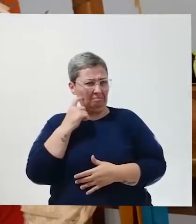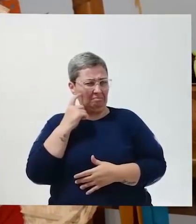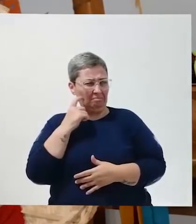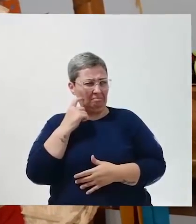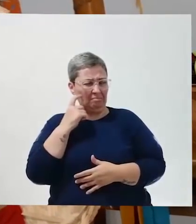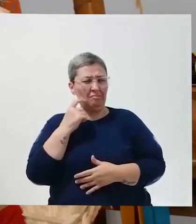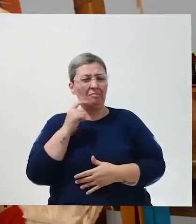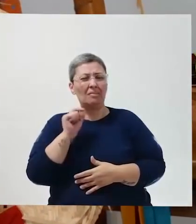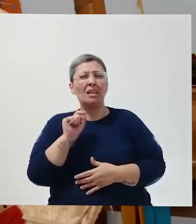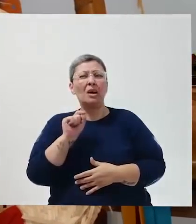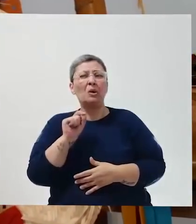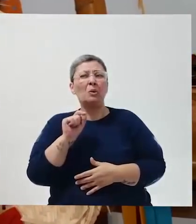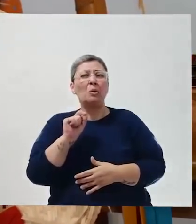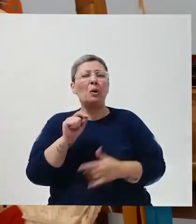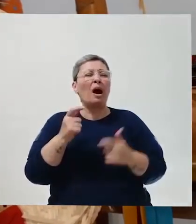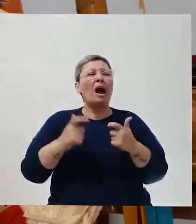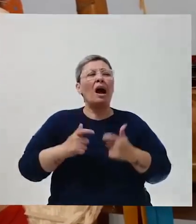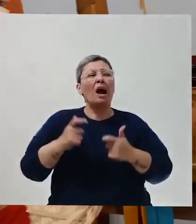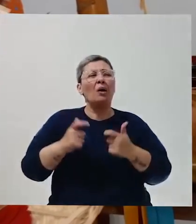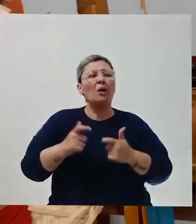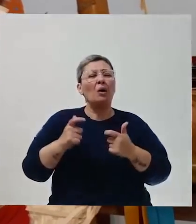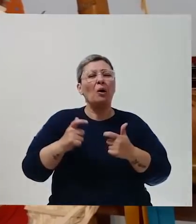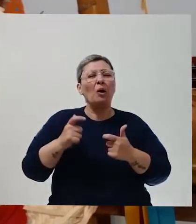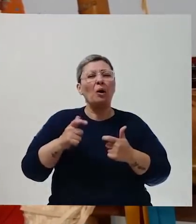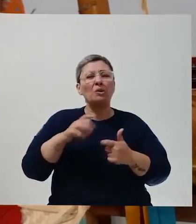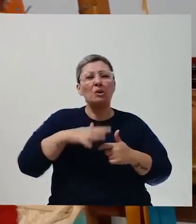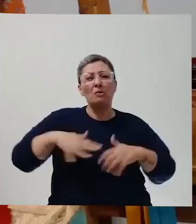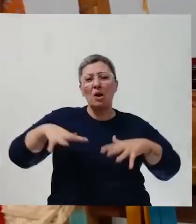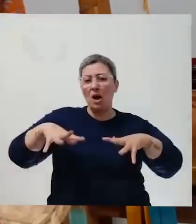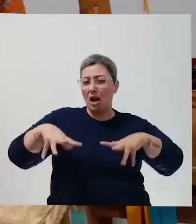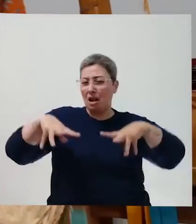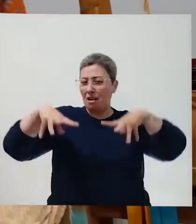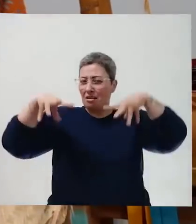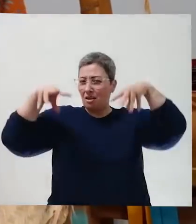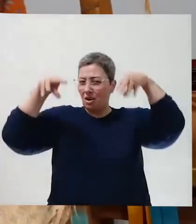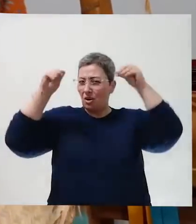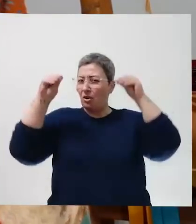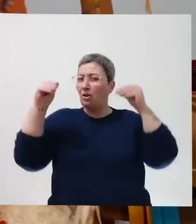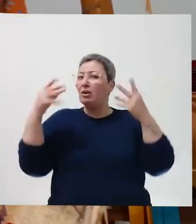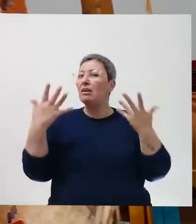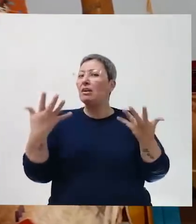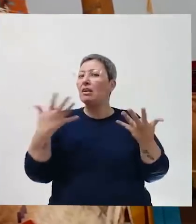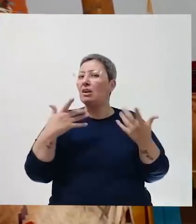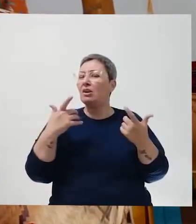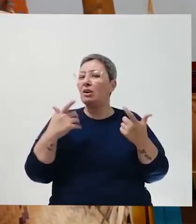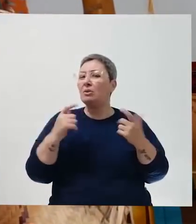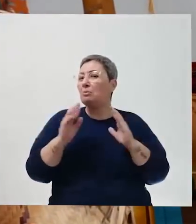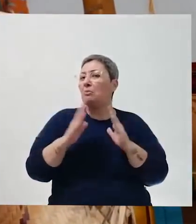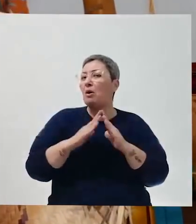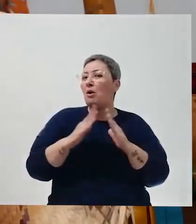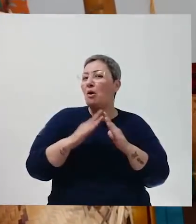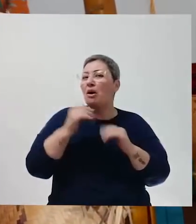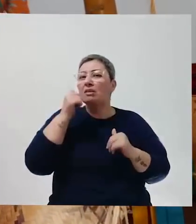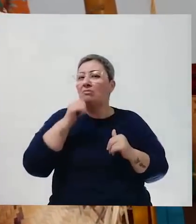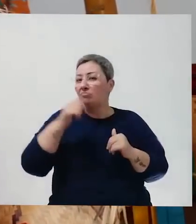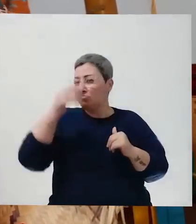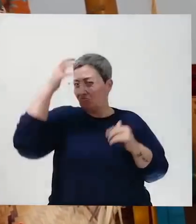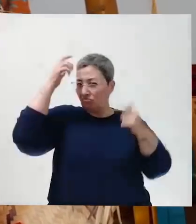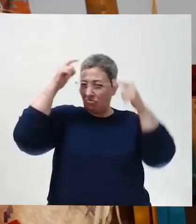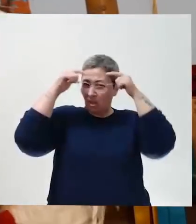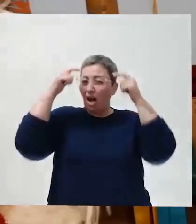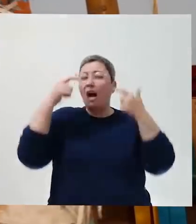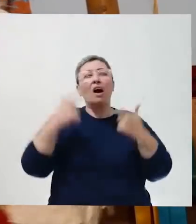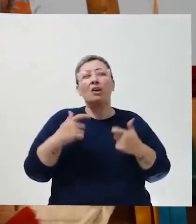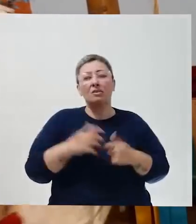E onde é que fica esse palácio? Onde mora essa princesa,